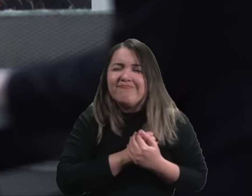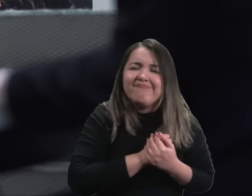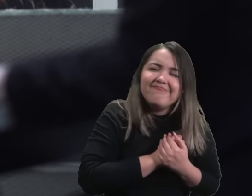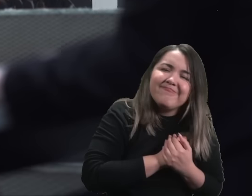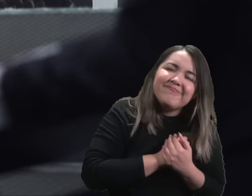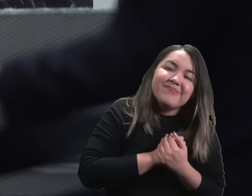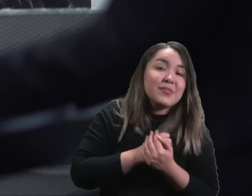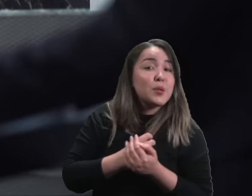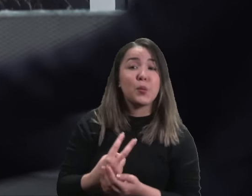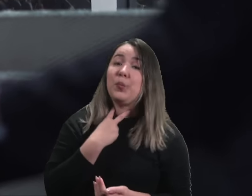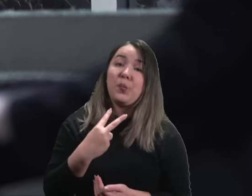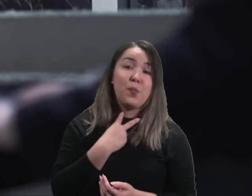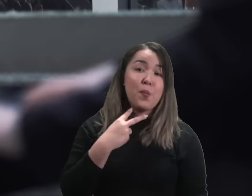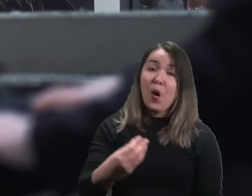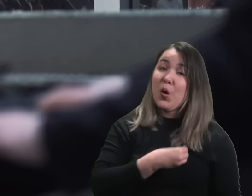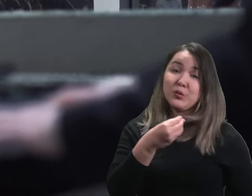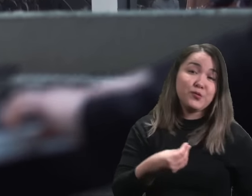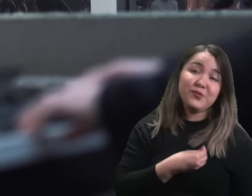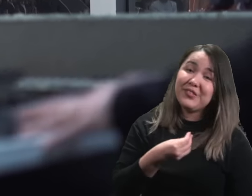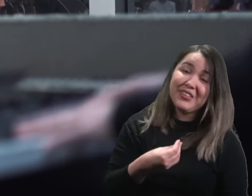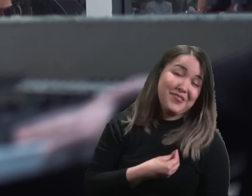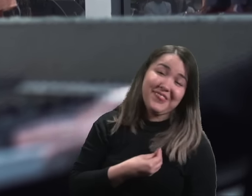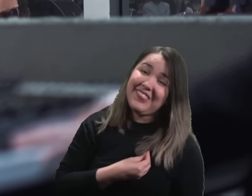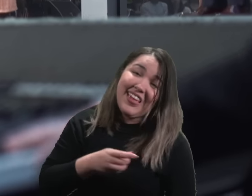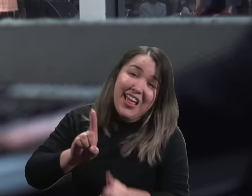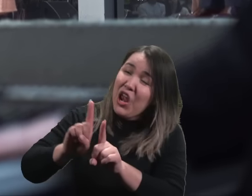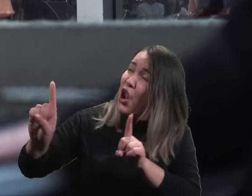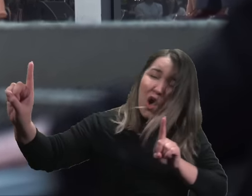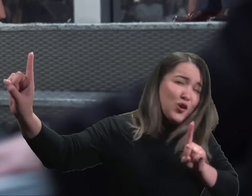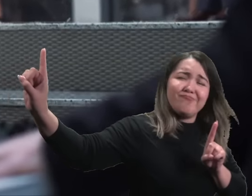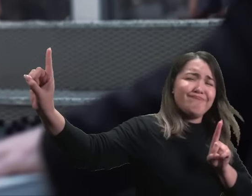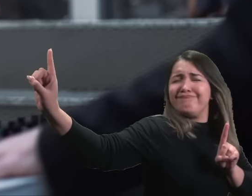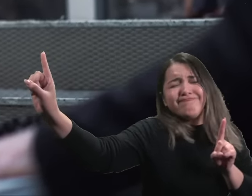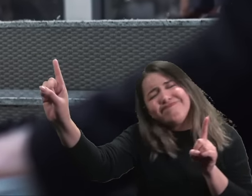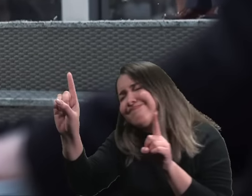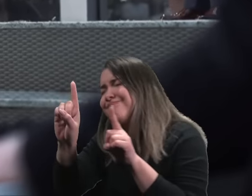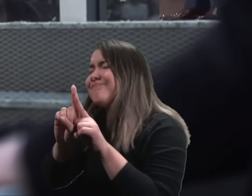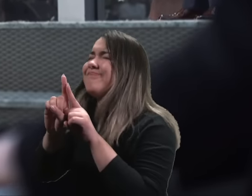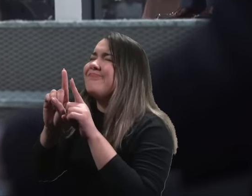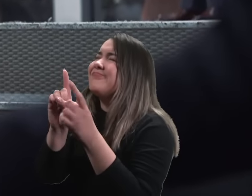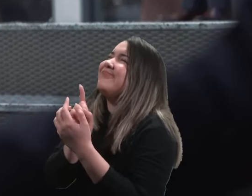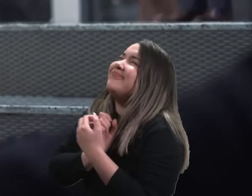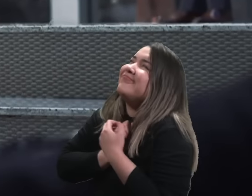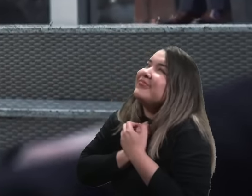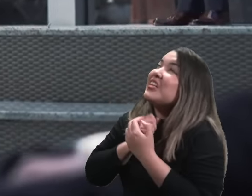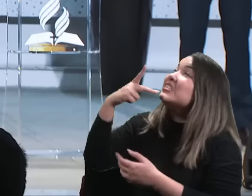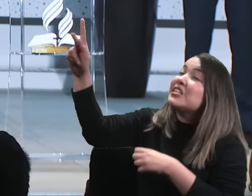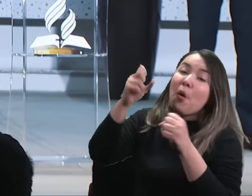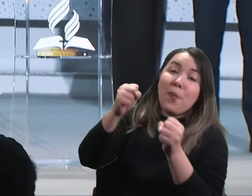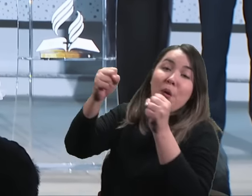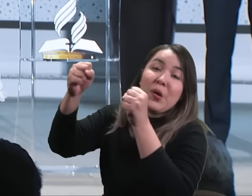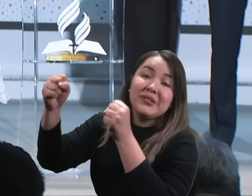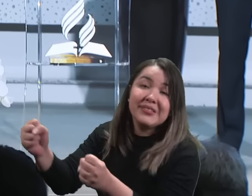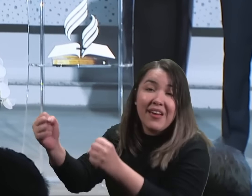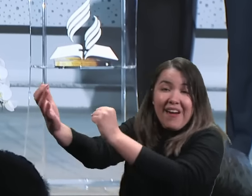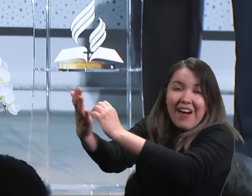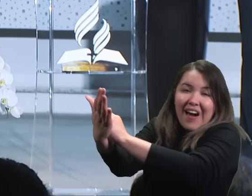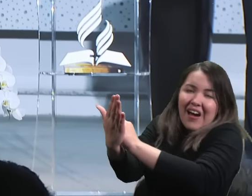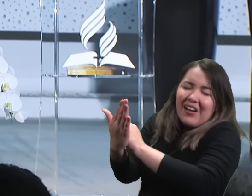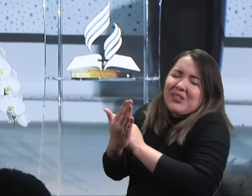amor não posso viver sem o seu poder que está sempre a